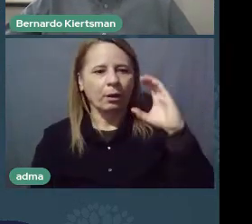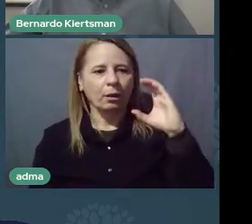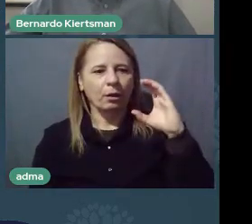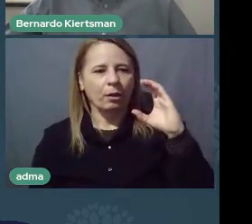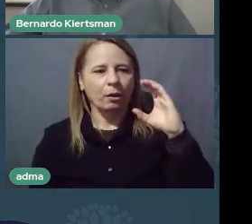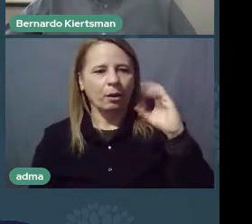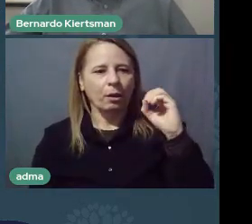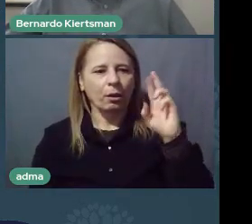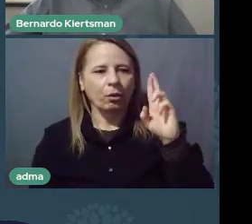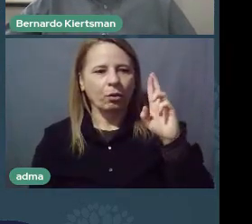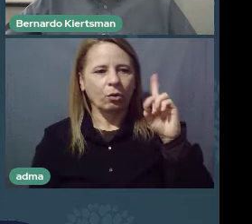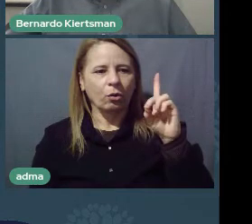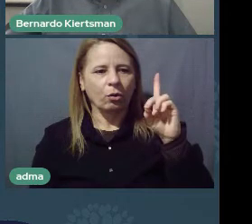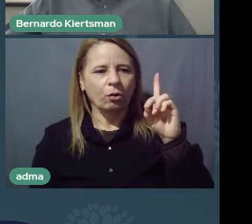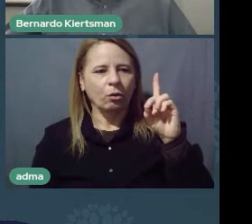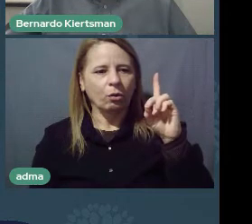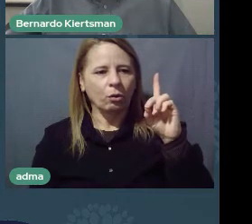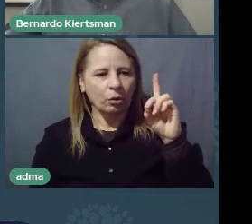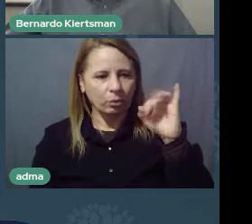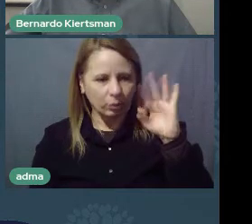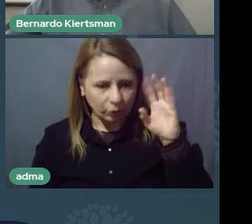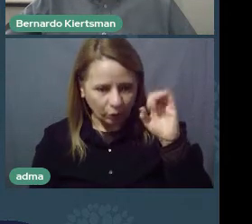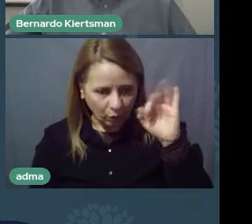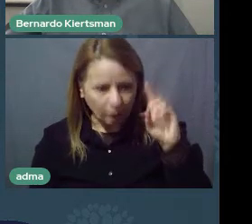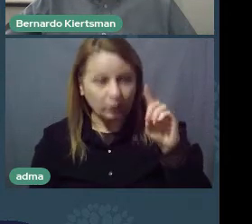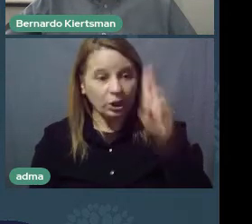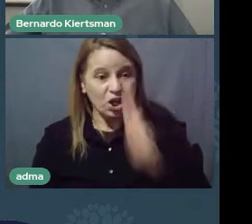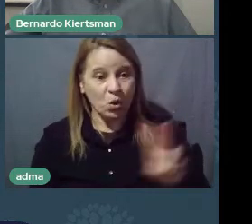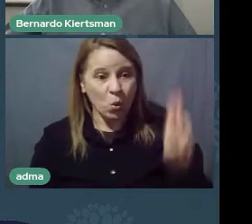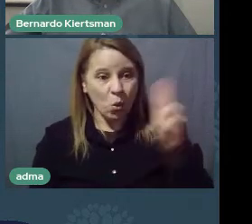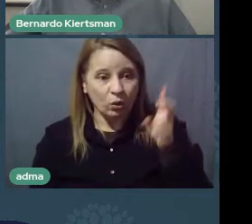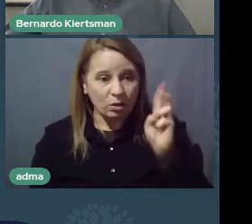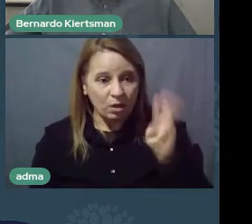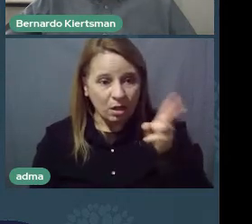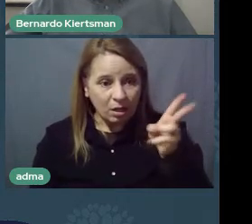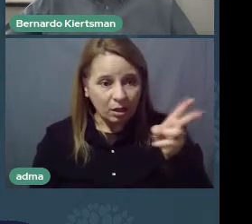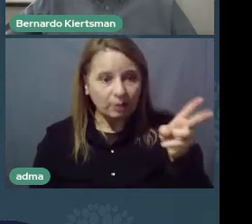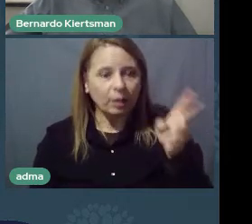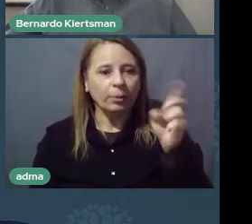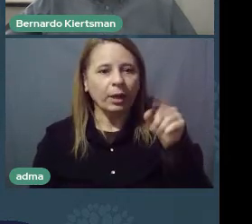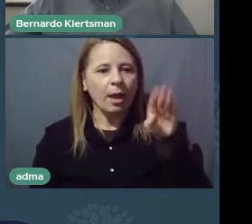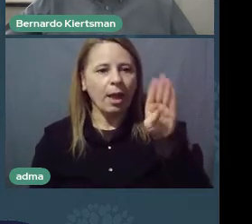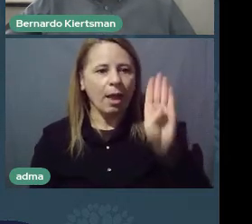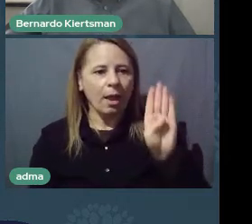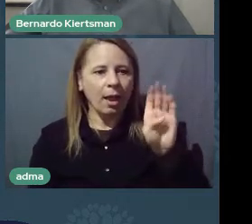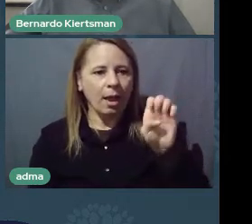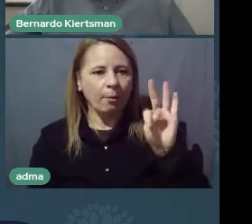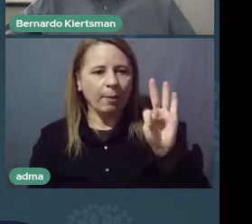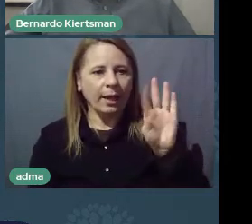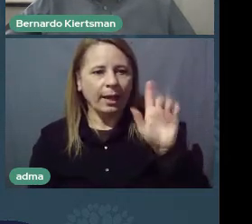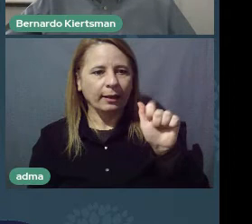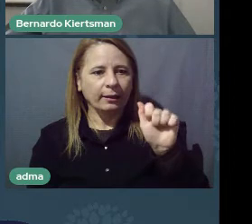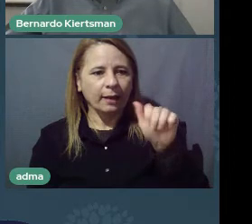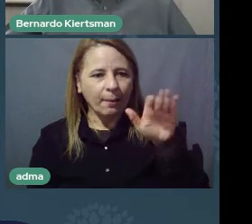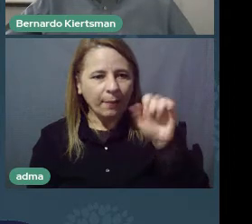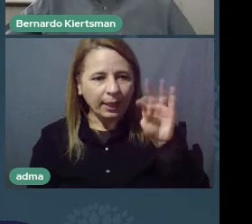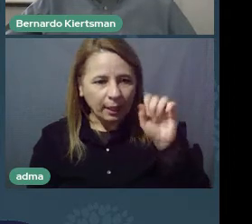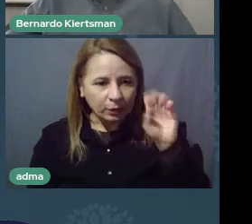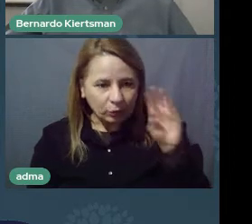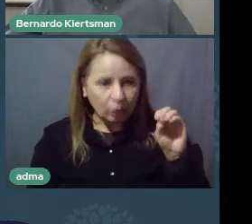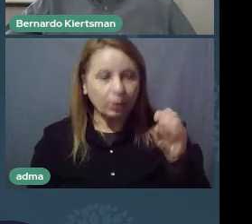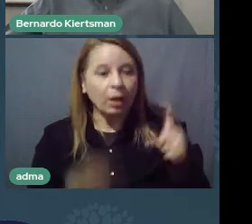tem utilizado com uma frequência maior seria a beclometasona e a budesonida, porque elas são